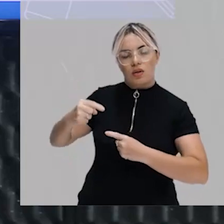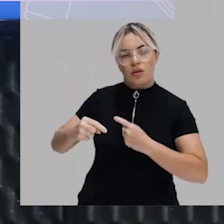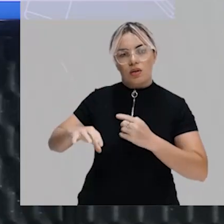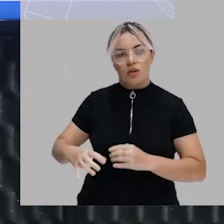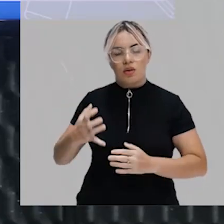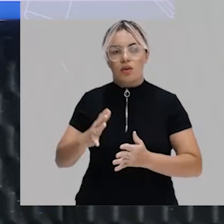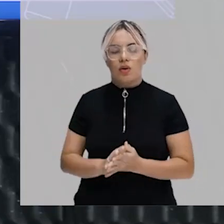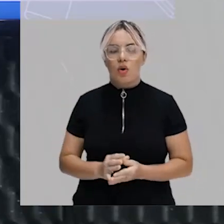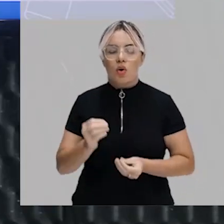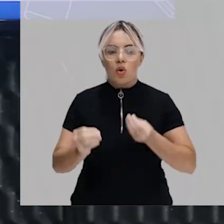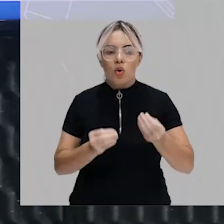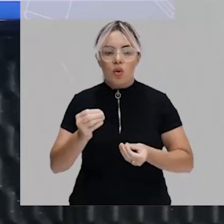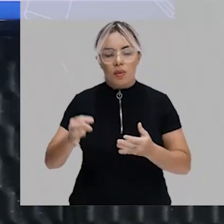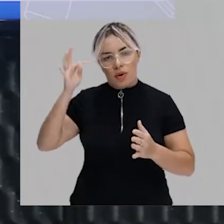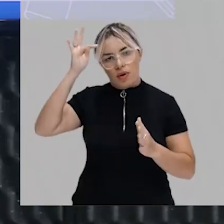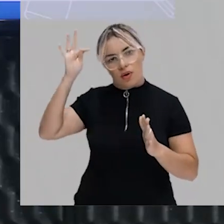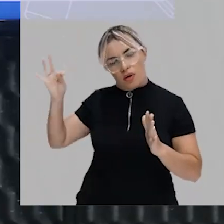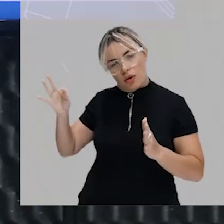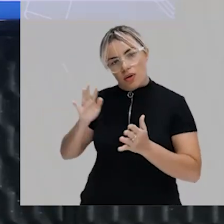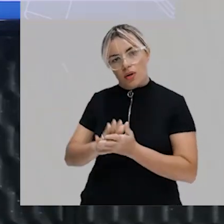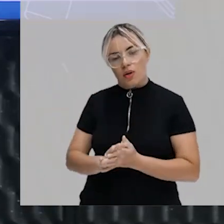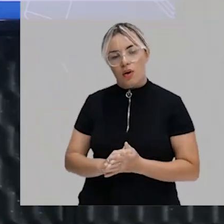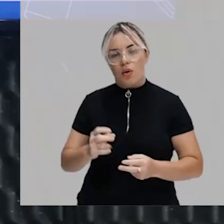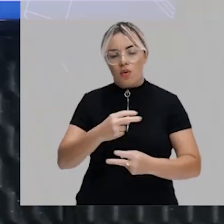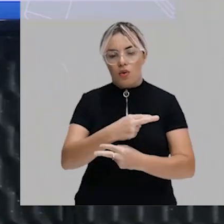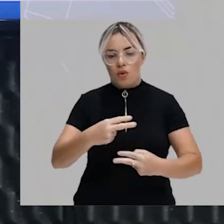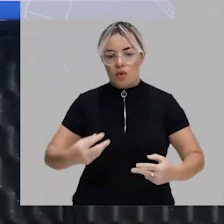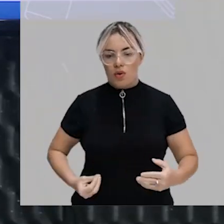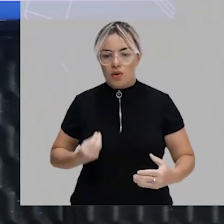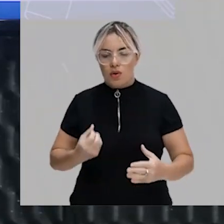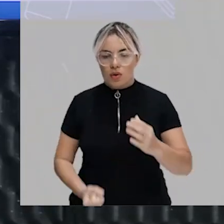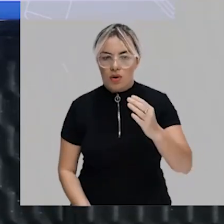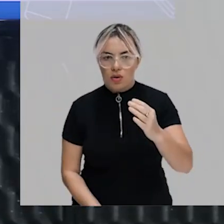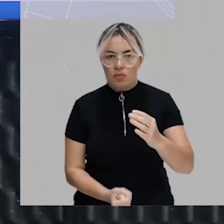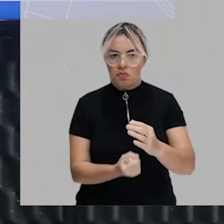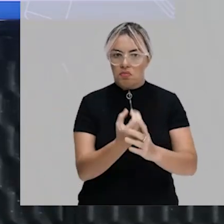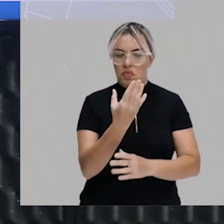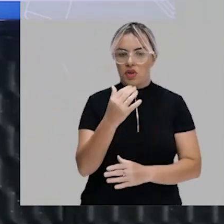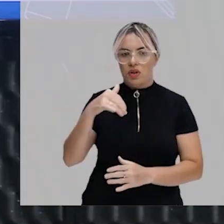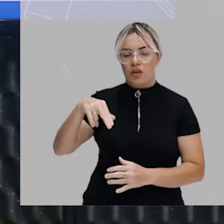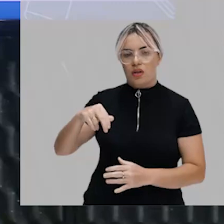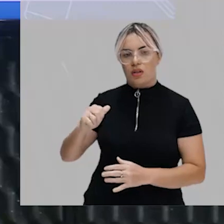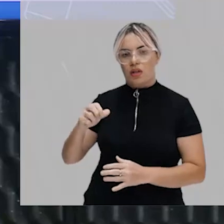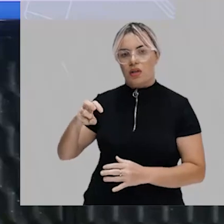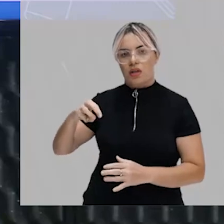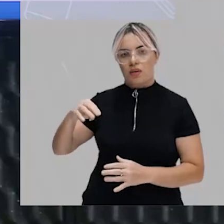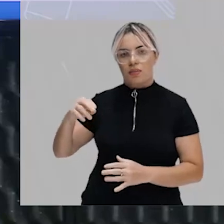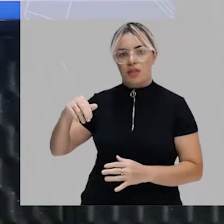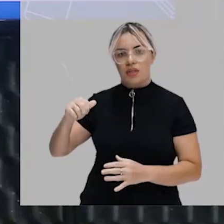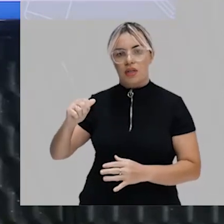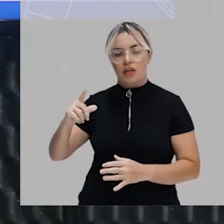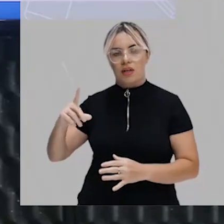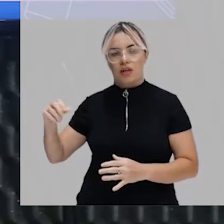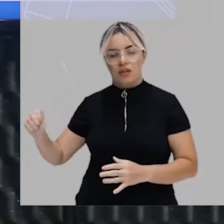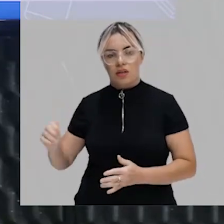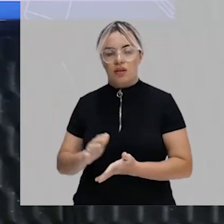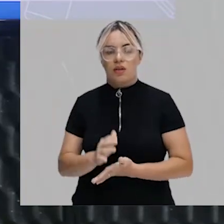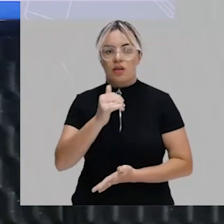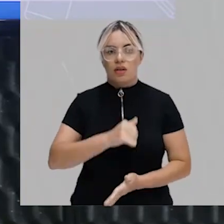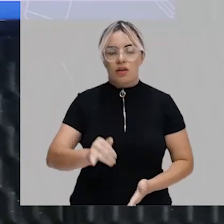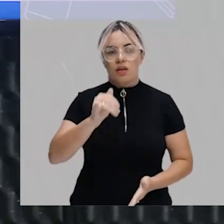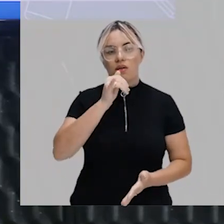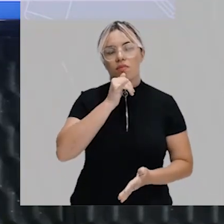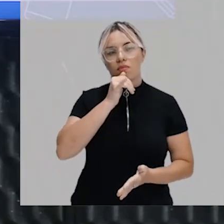os seres vivos poderiam ser originados de matéria inanimada. Por exemplo, a gente sempre leva em